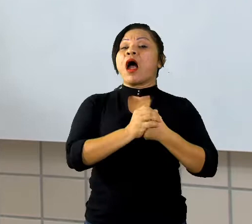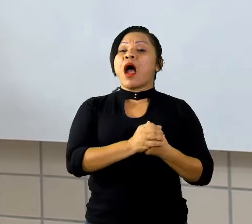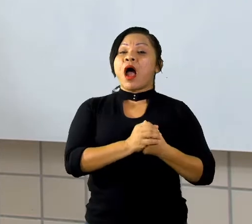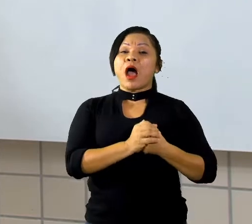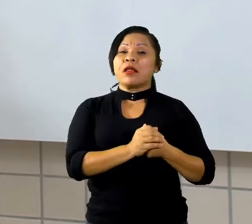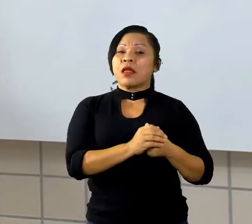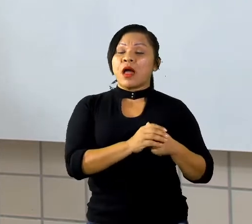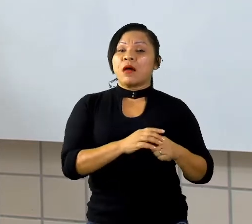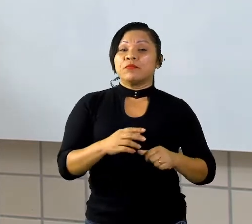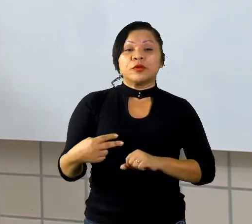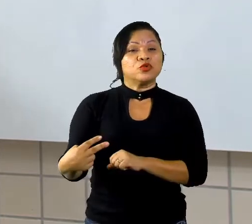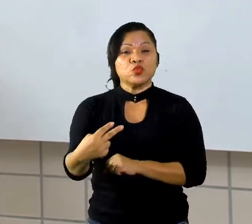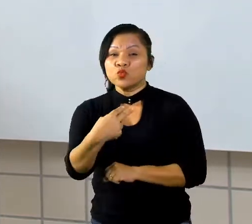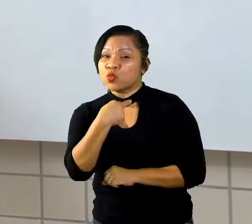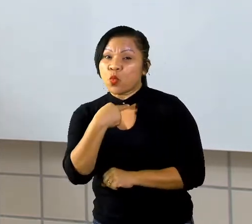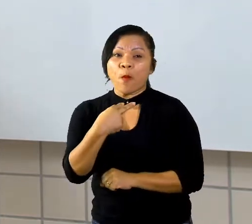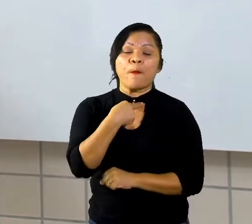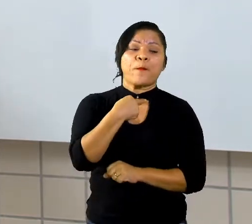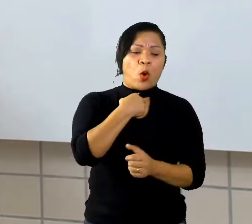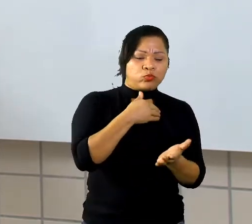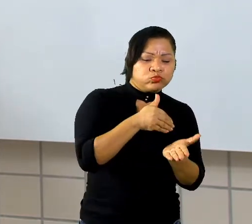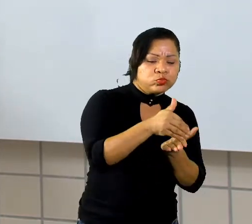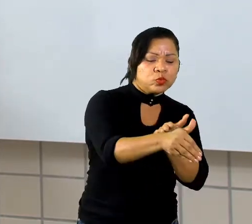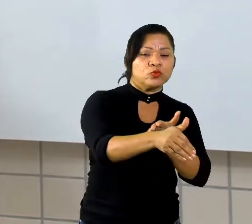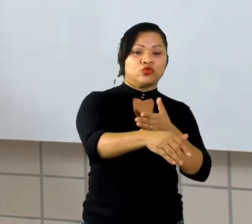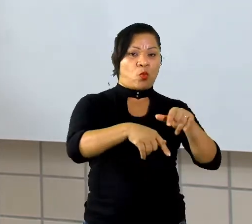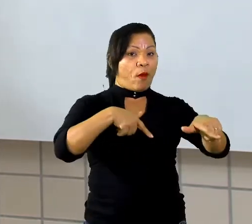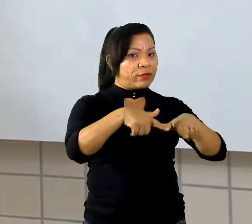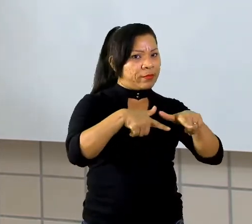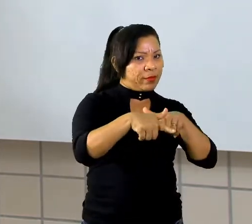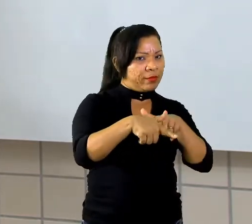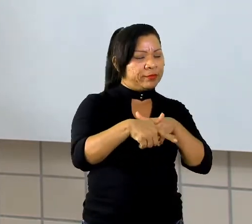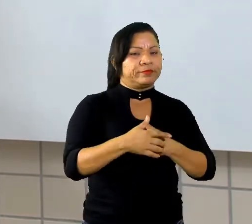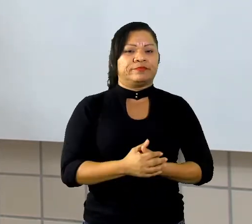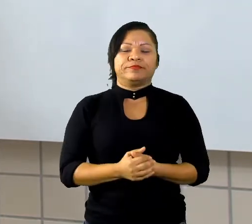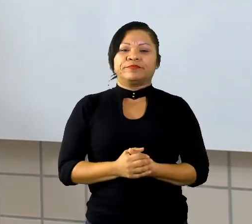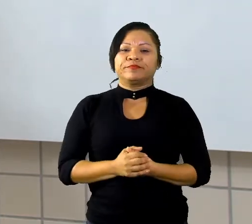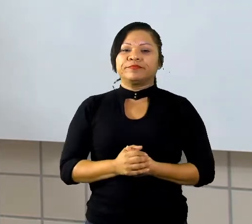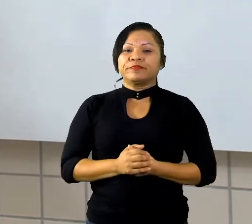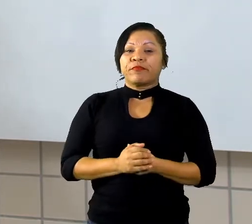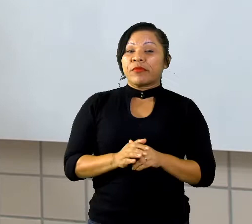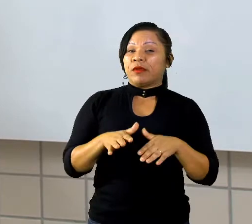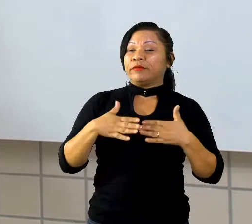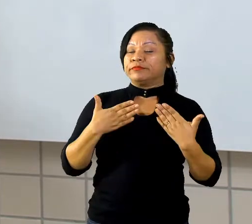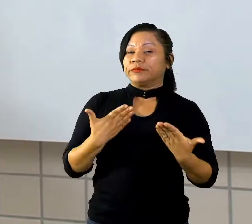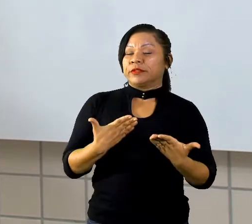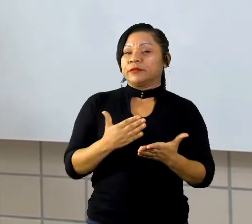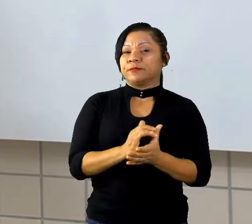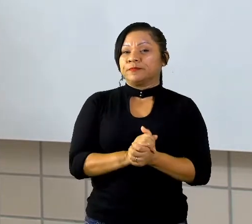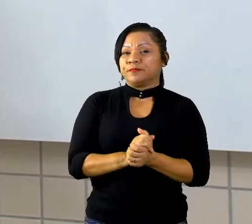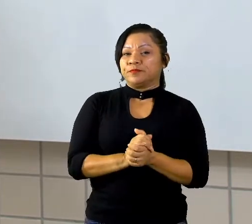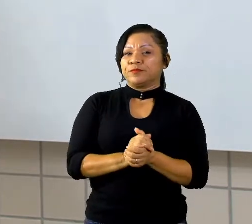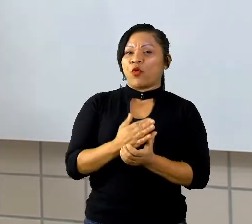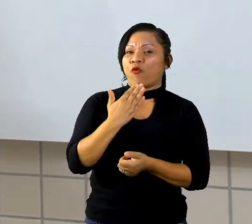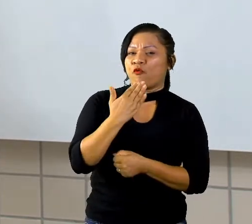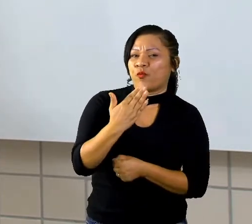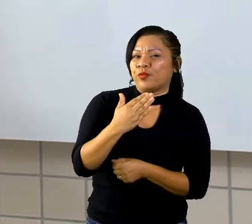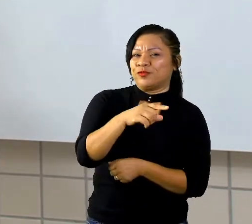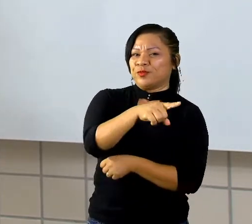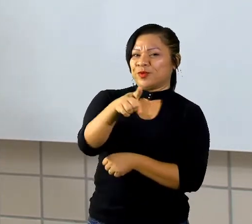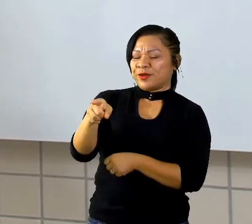de continuar fazendo as suas funções. Bem, eu vou pedir para que vocês estudem